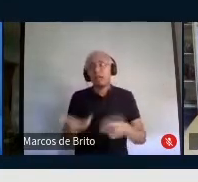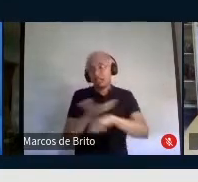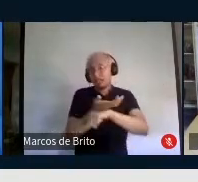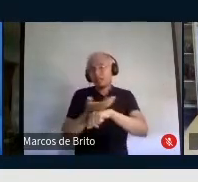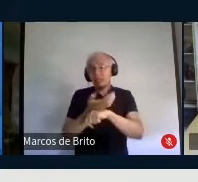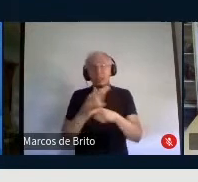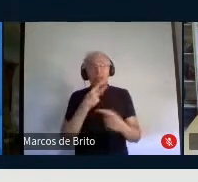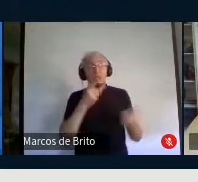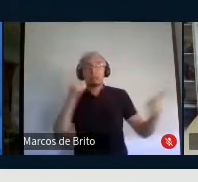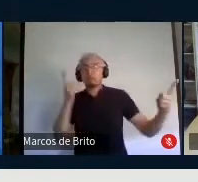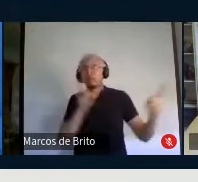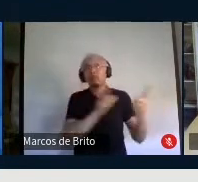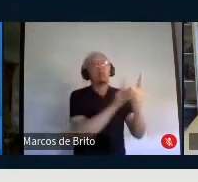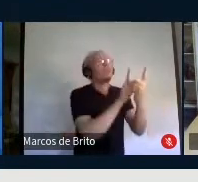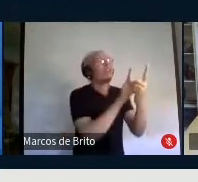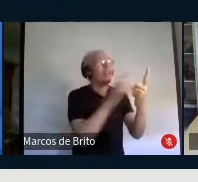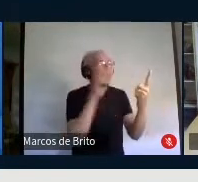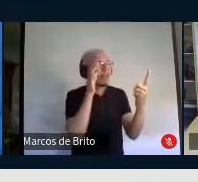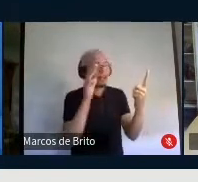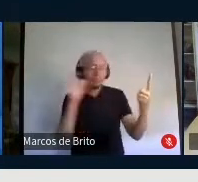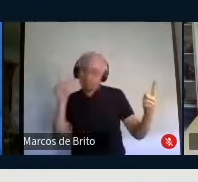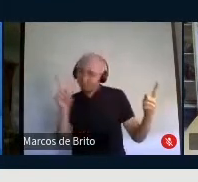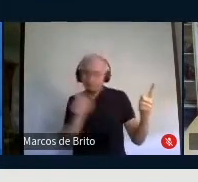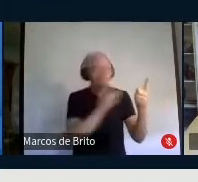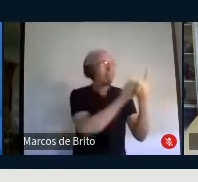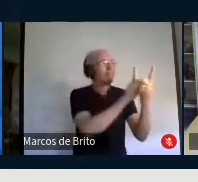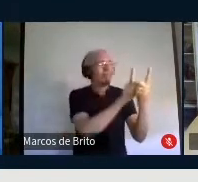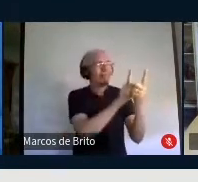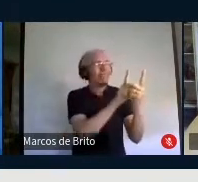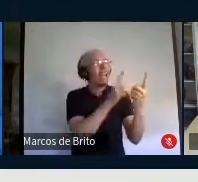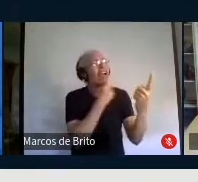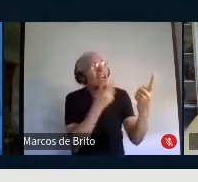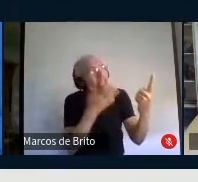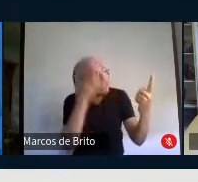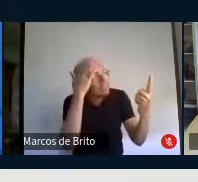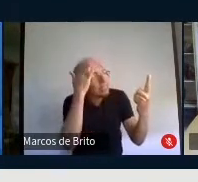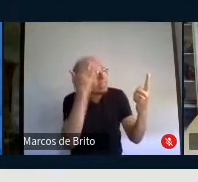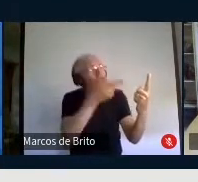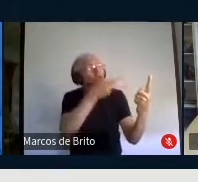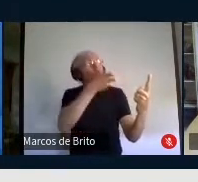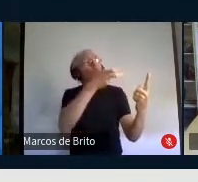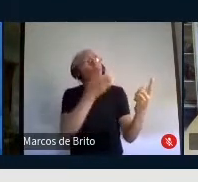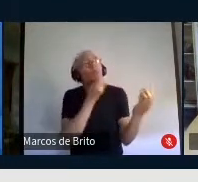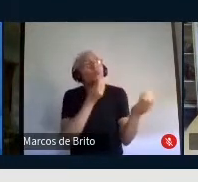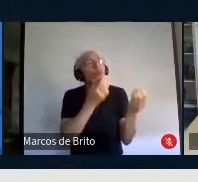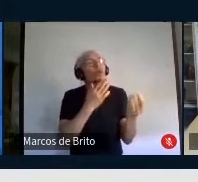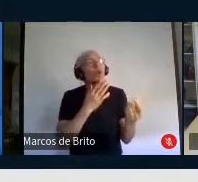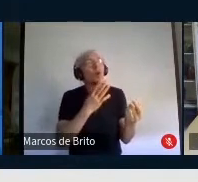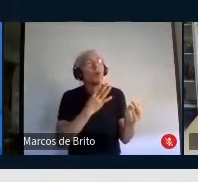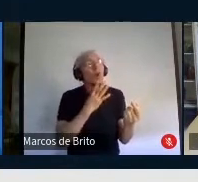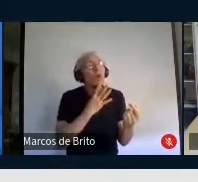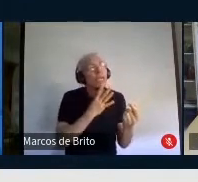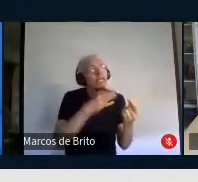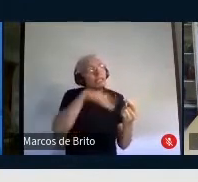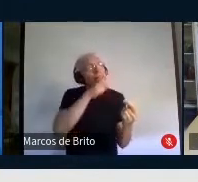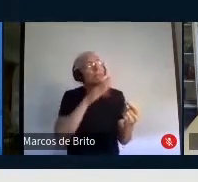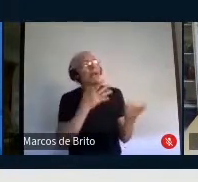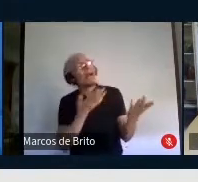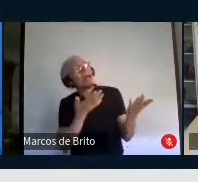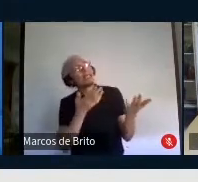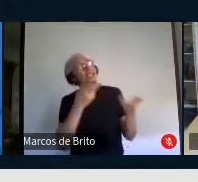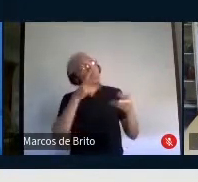me aproximar do professor Carlos e compreendê-lo mais como pessoa, né? Como um sujeito que